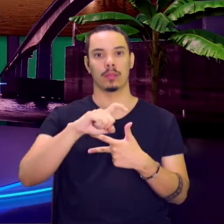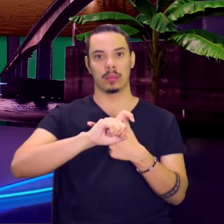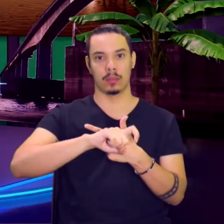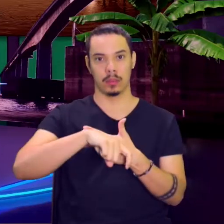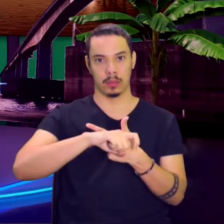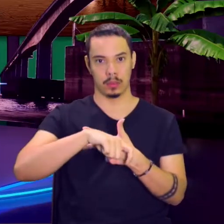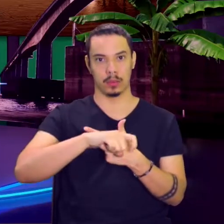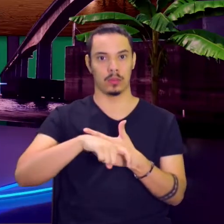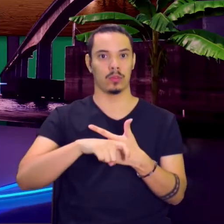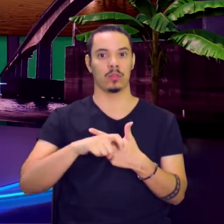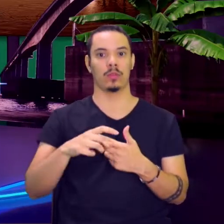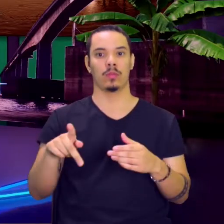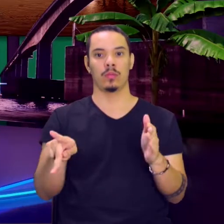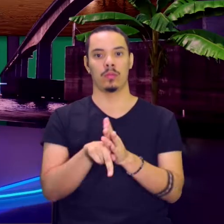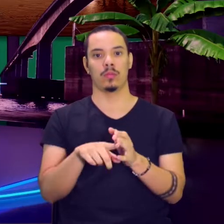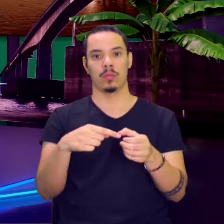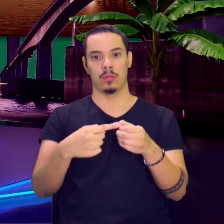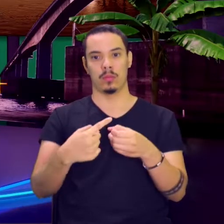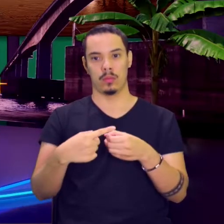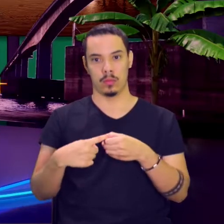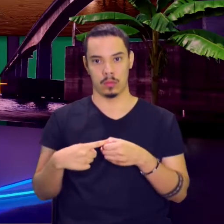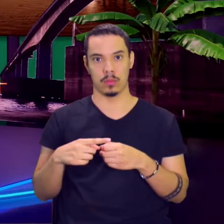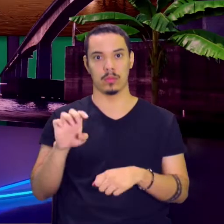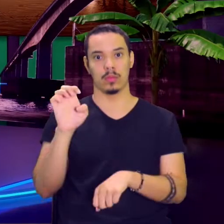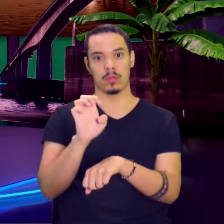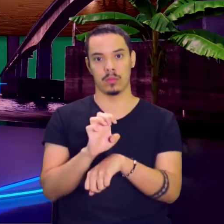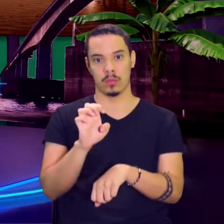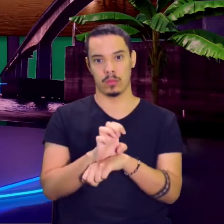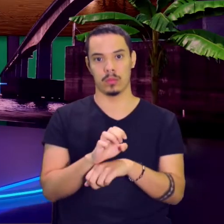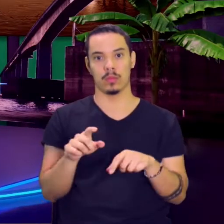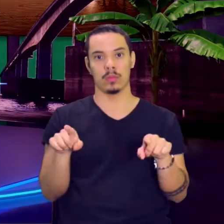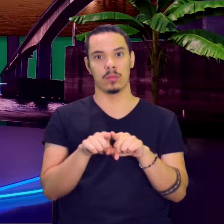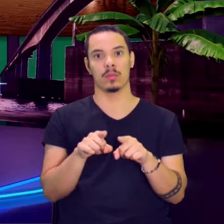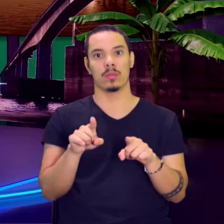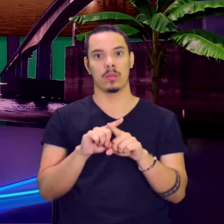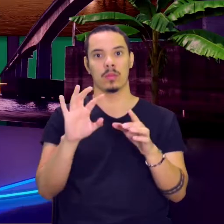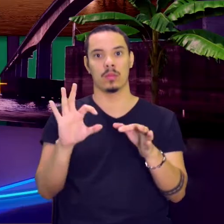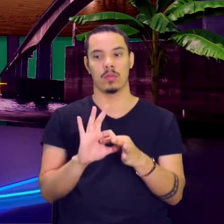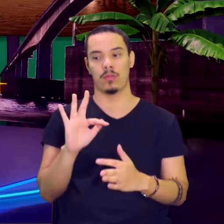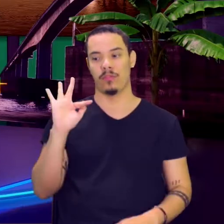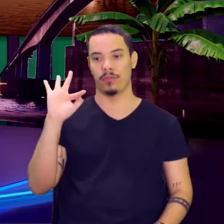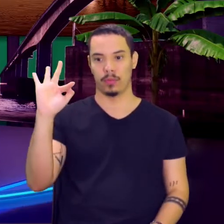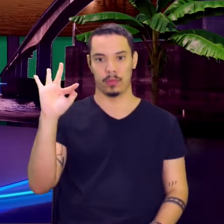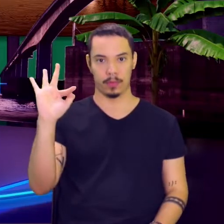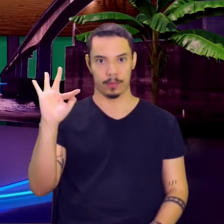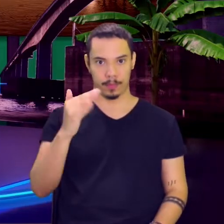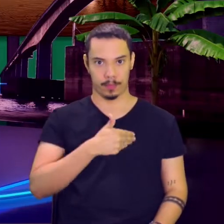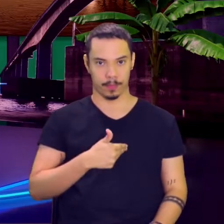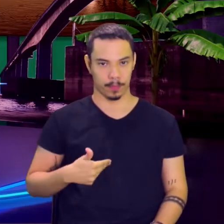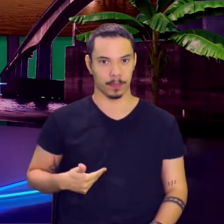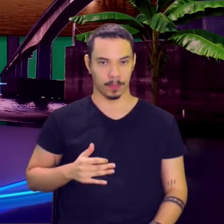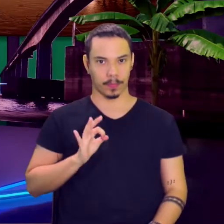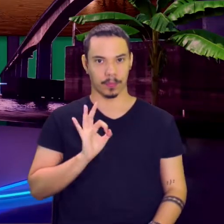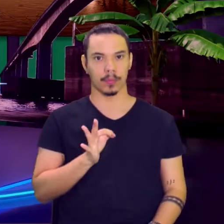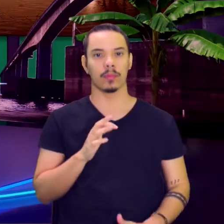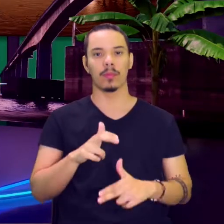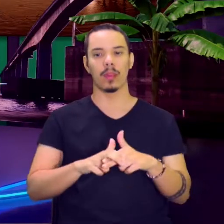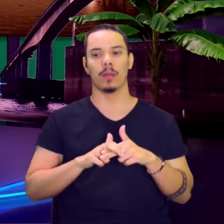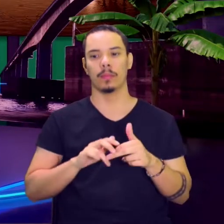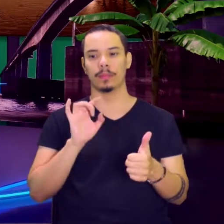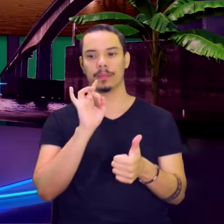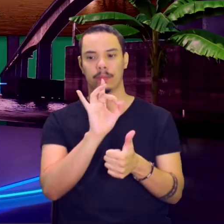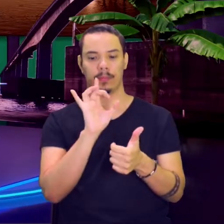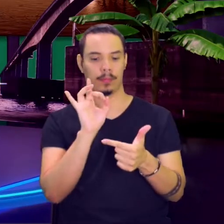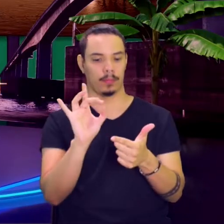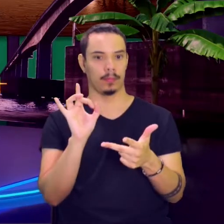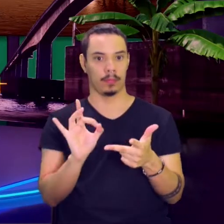municipal, o estadual e a União, o governo federal. Muito bem. Cada um